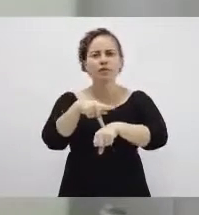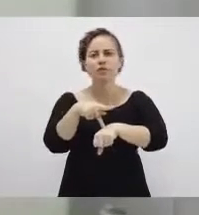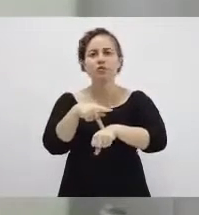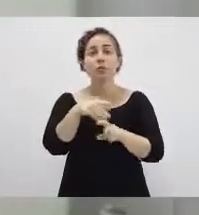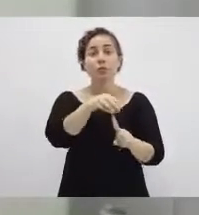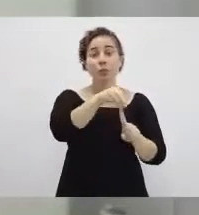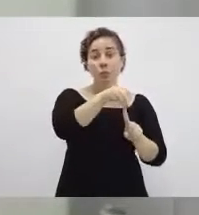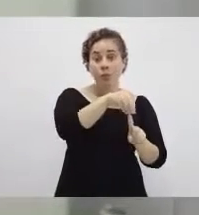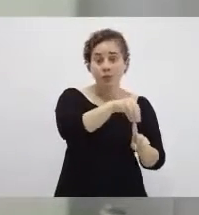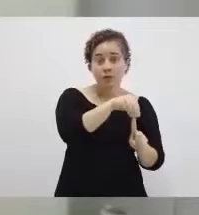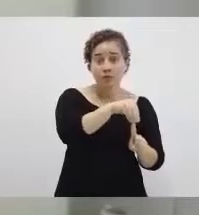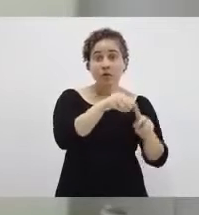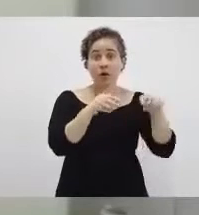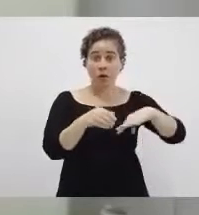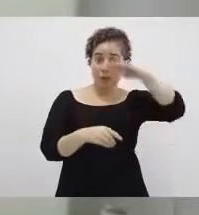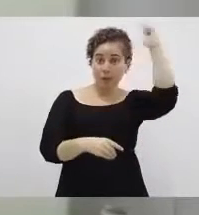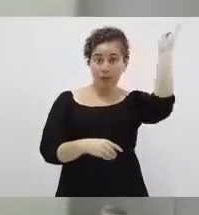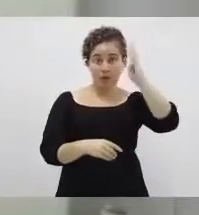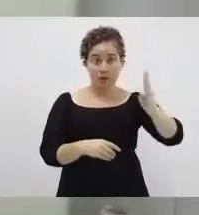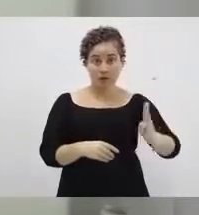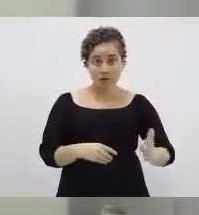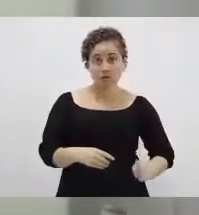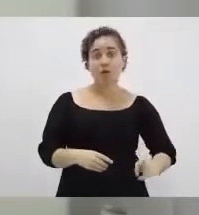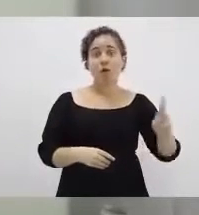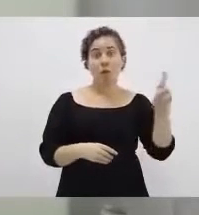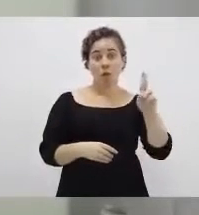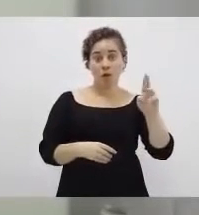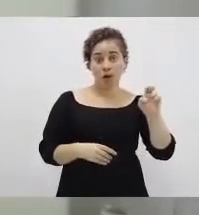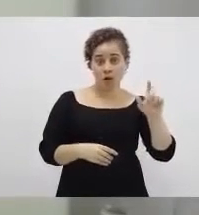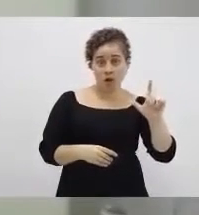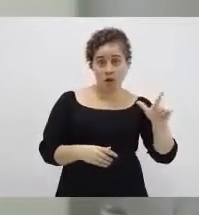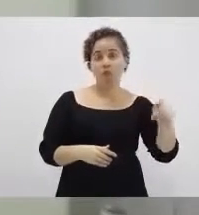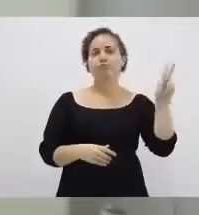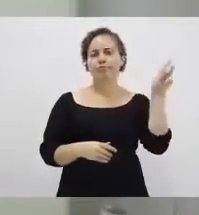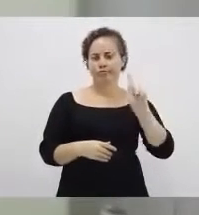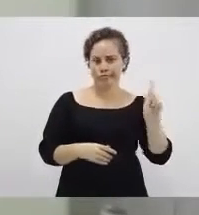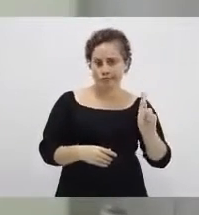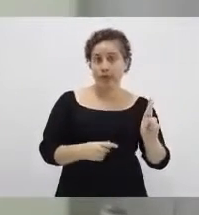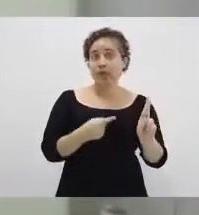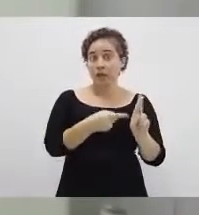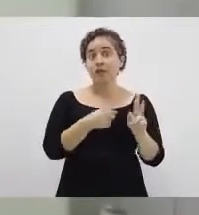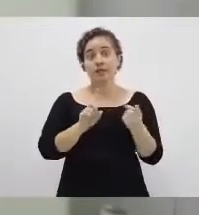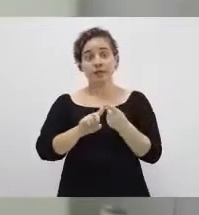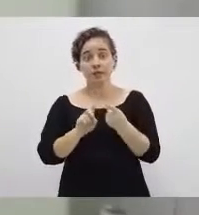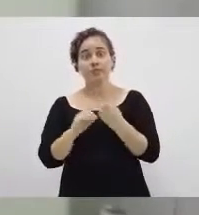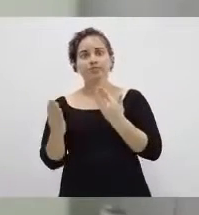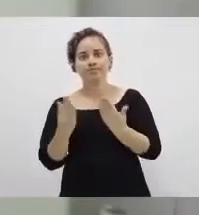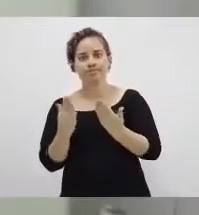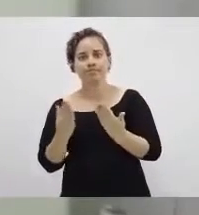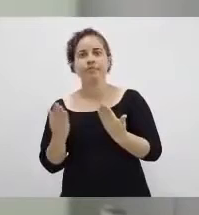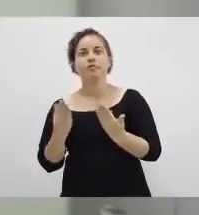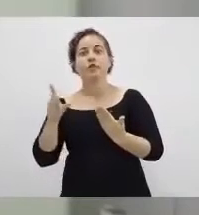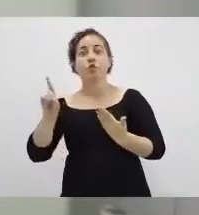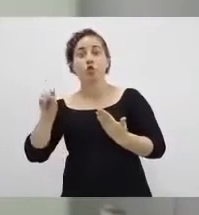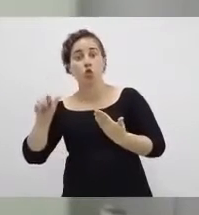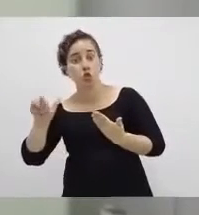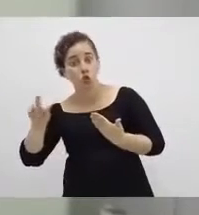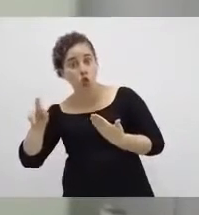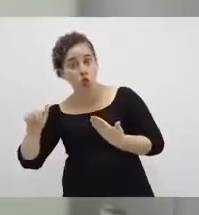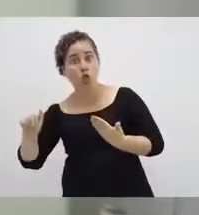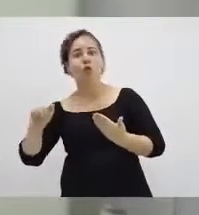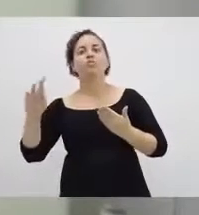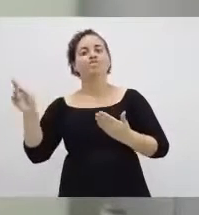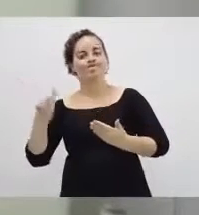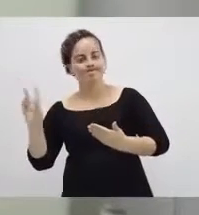Brasil é o câmbio que acontece entre o real e o dólar. Mas existe também o câmbio real-euro,